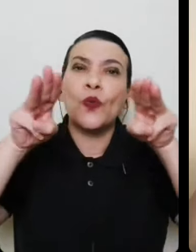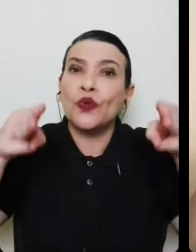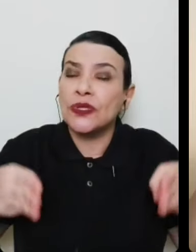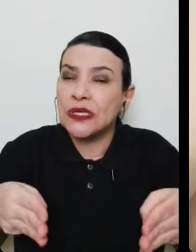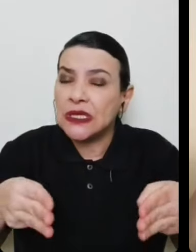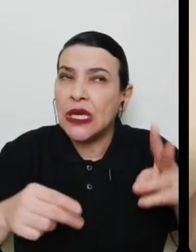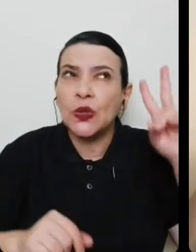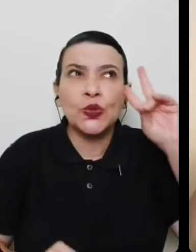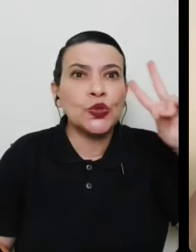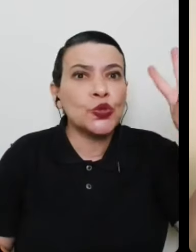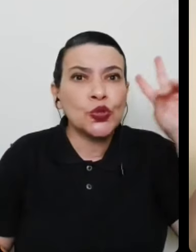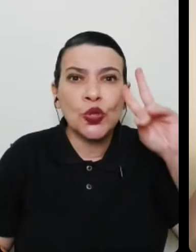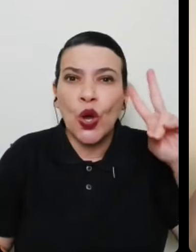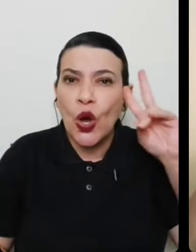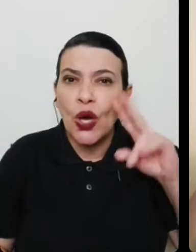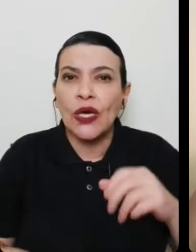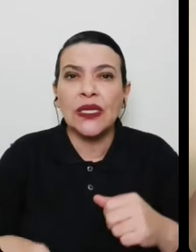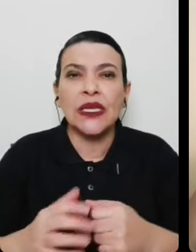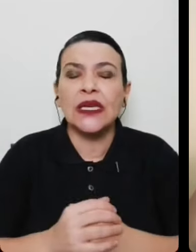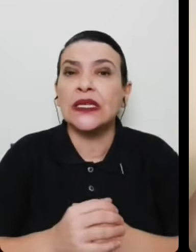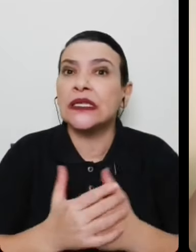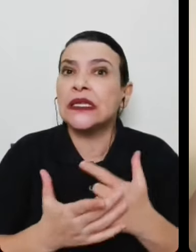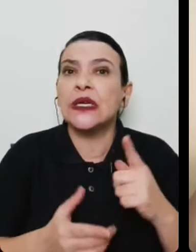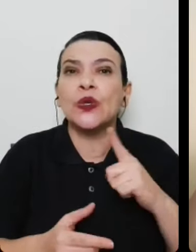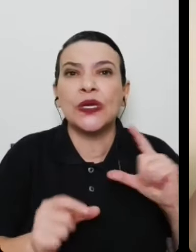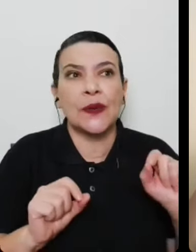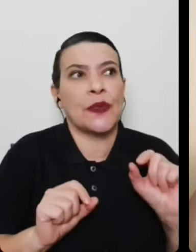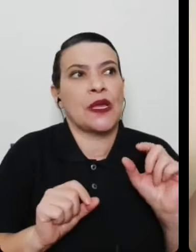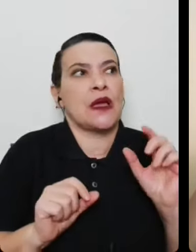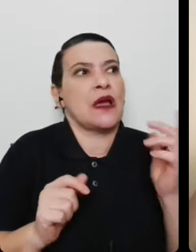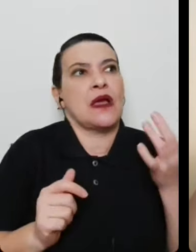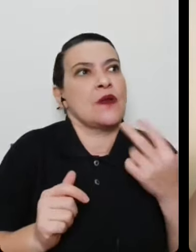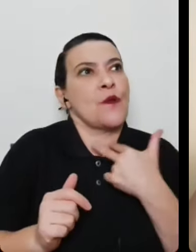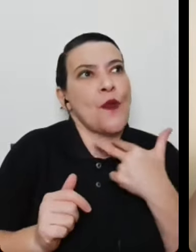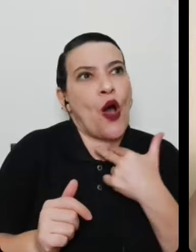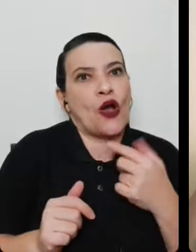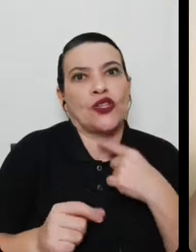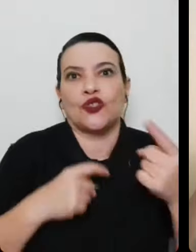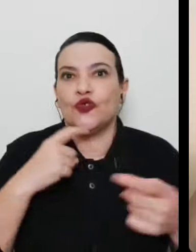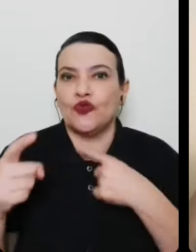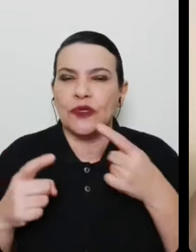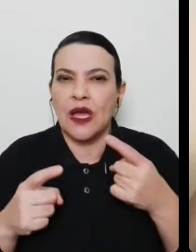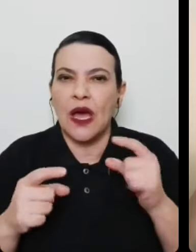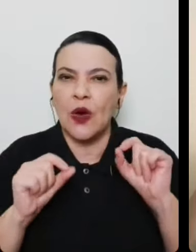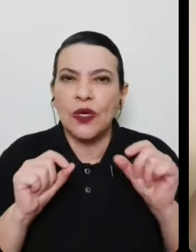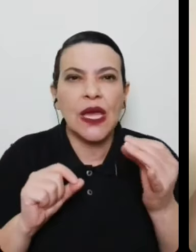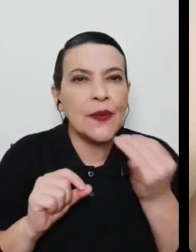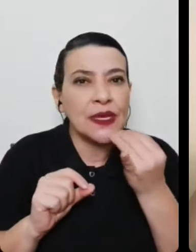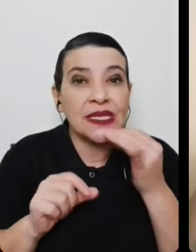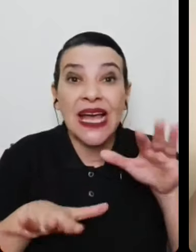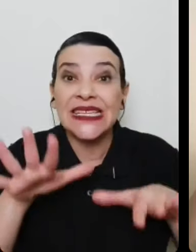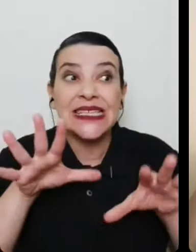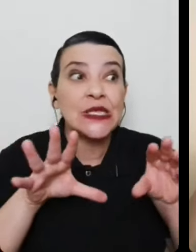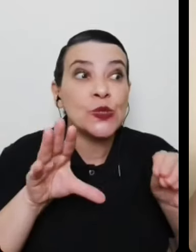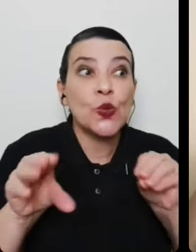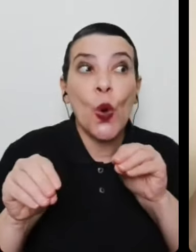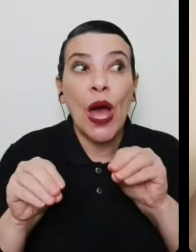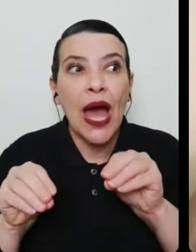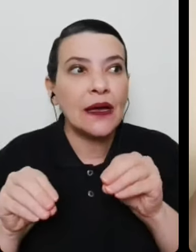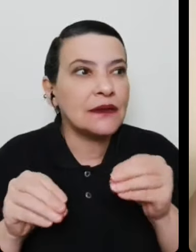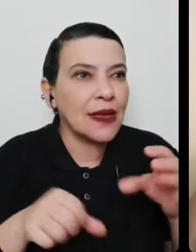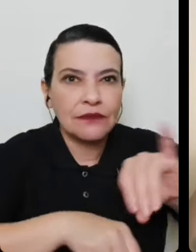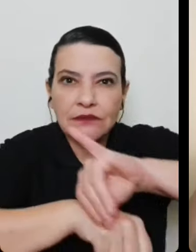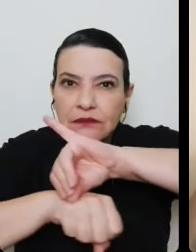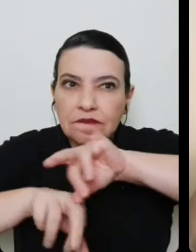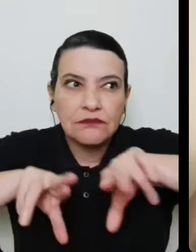né? Totalmente, cheio do não toque, né? E aí, quando a gente vai tocar, o que que a gente tem que estar atento? Eu acho que